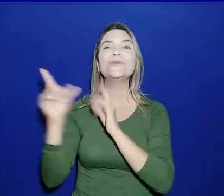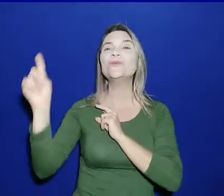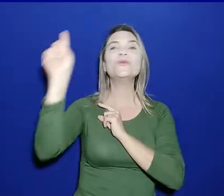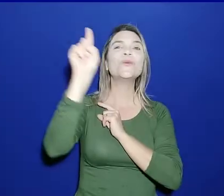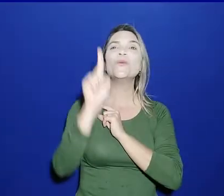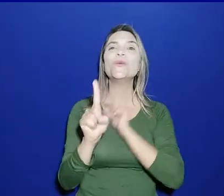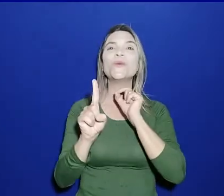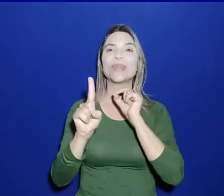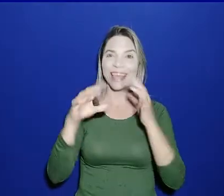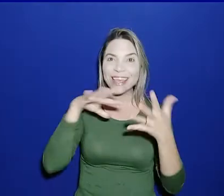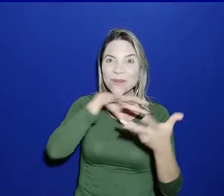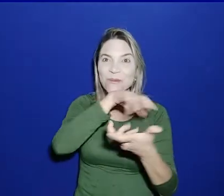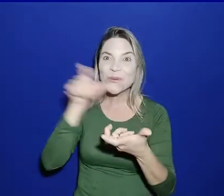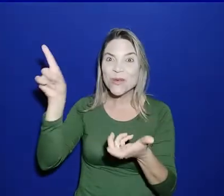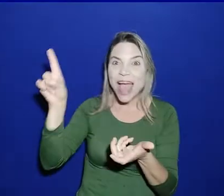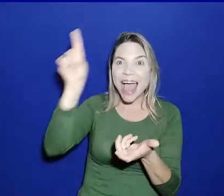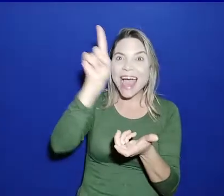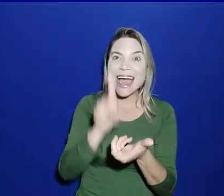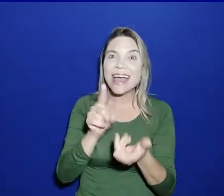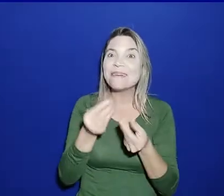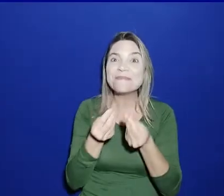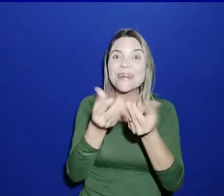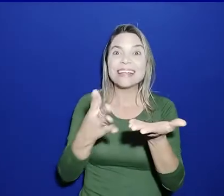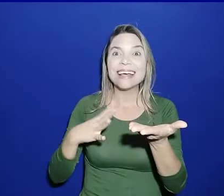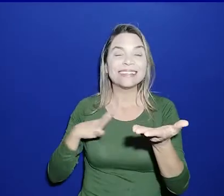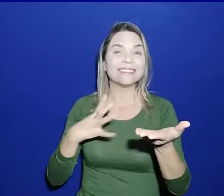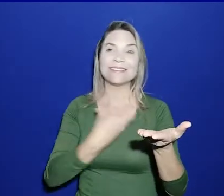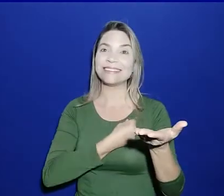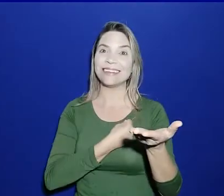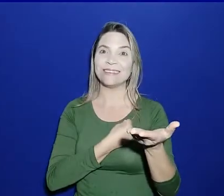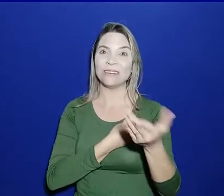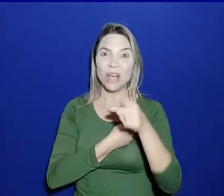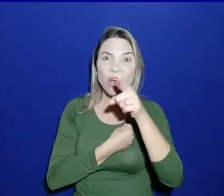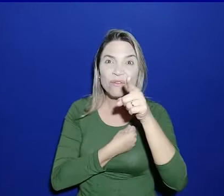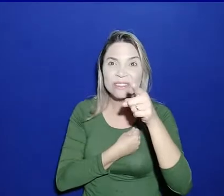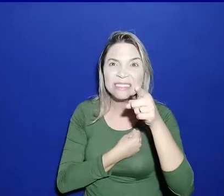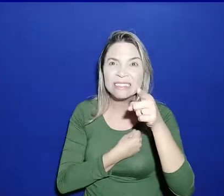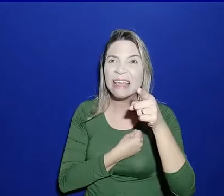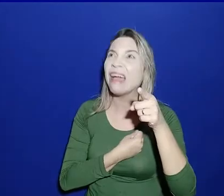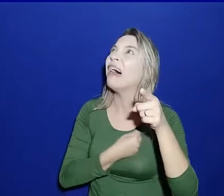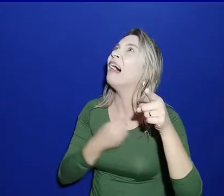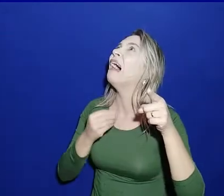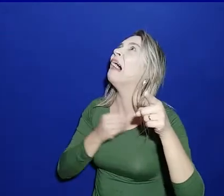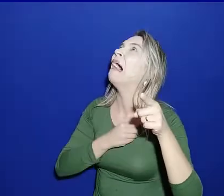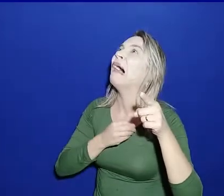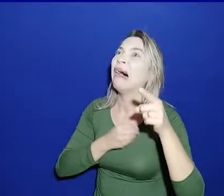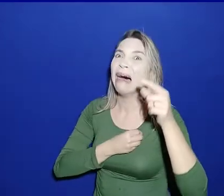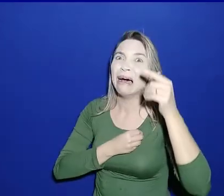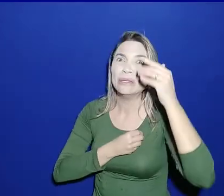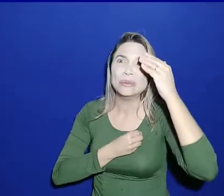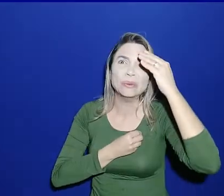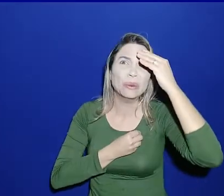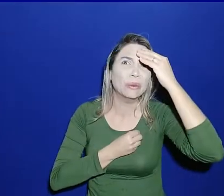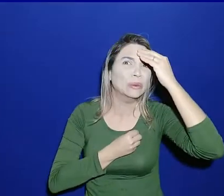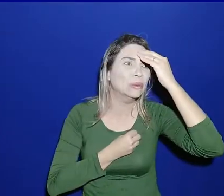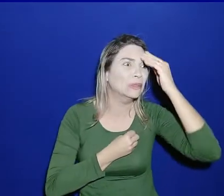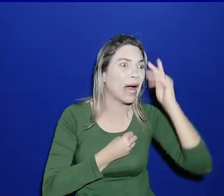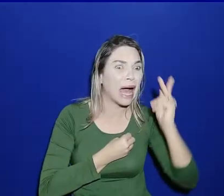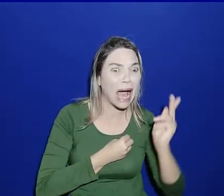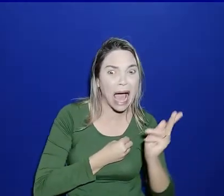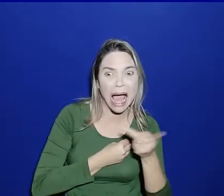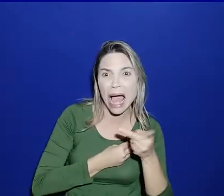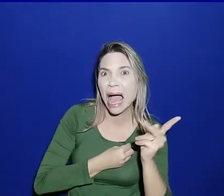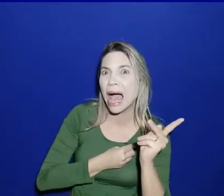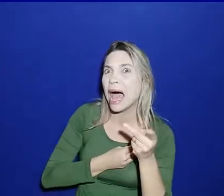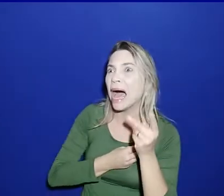por ele. A menos que você reconheça que é pecador, que você tem desagradado a Deus com os seus pensamentos e os seus